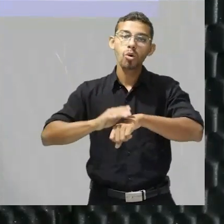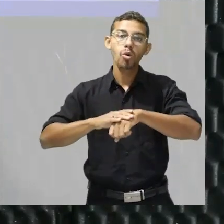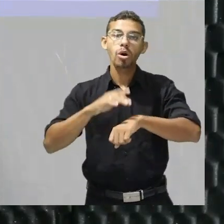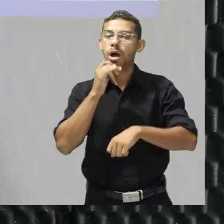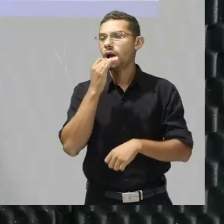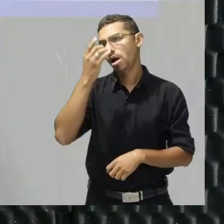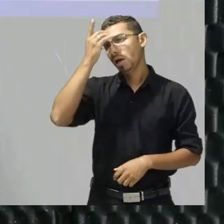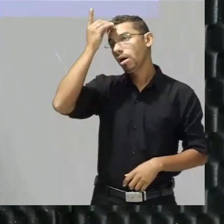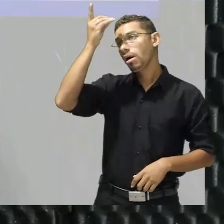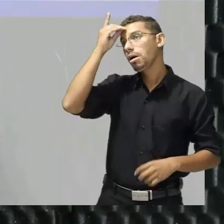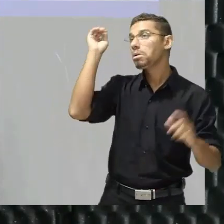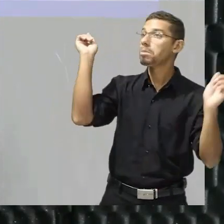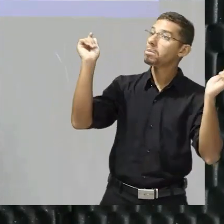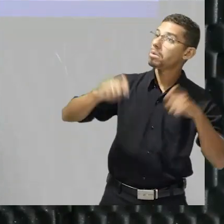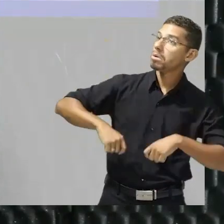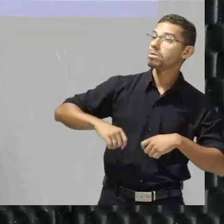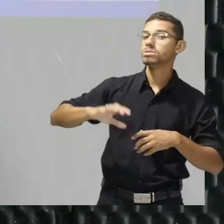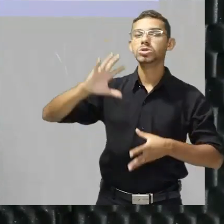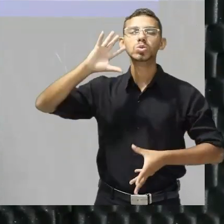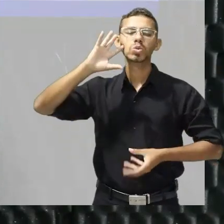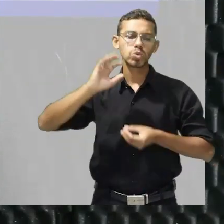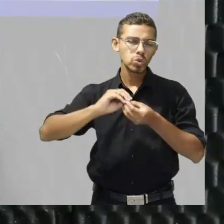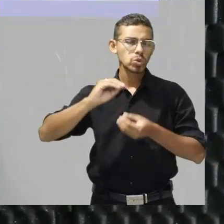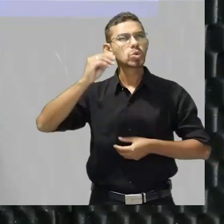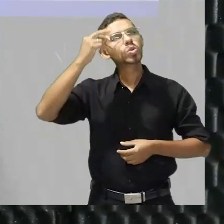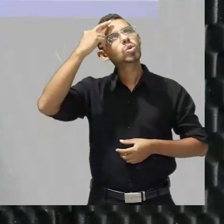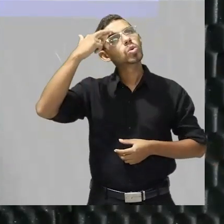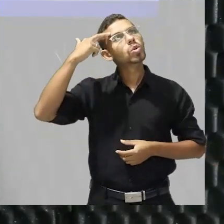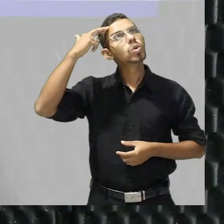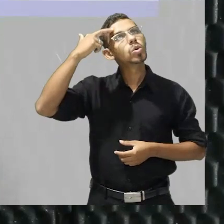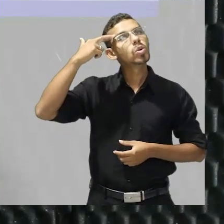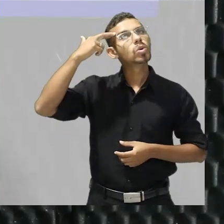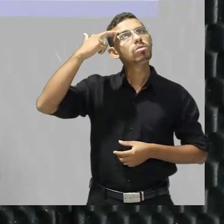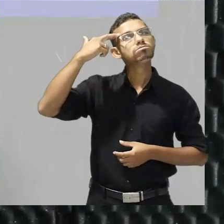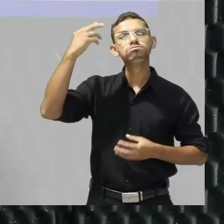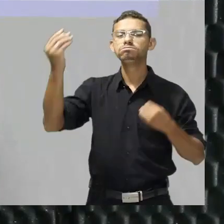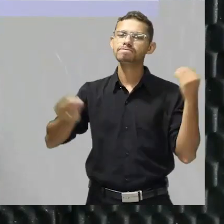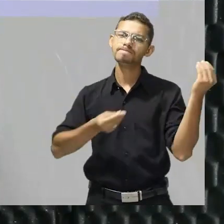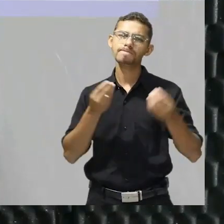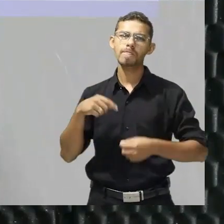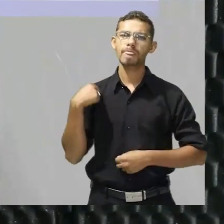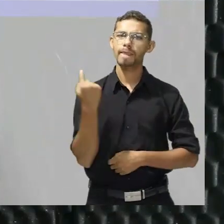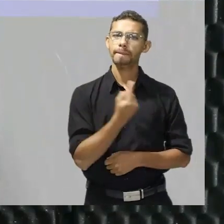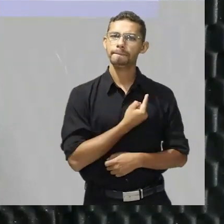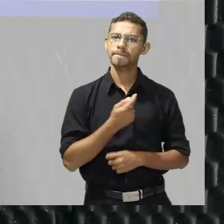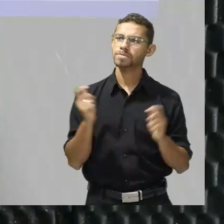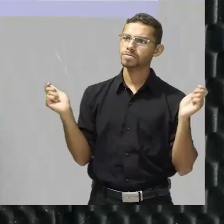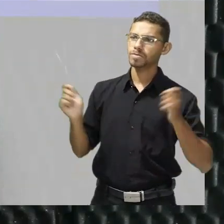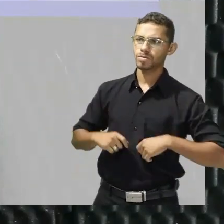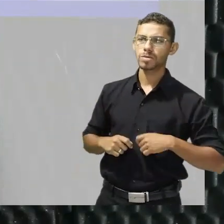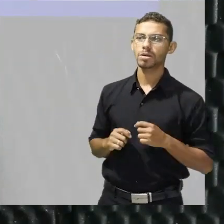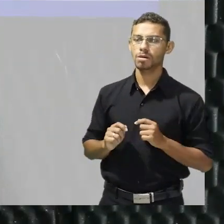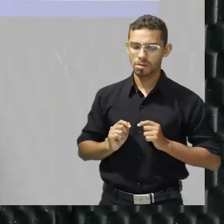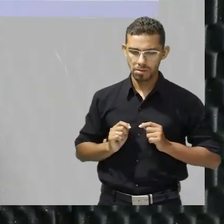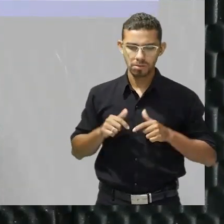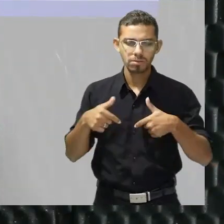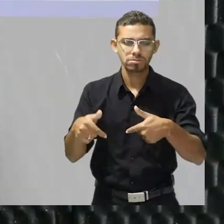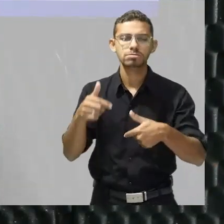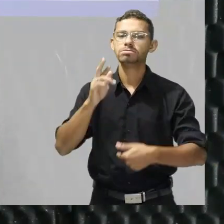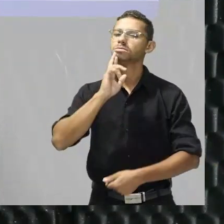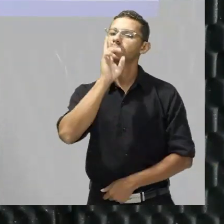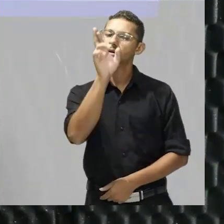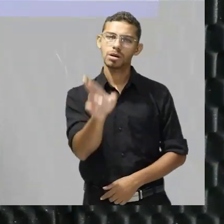não dou nenhuma ideia ou faça uma reflexão acerca de como podemos resolver tal situação Então